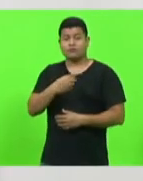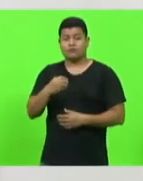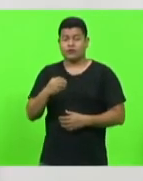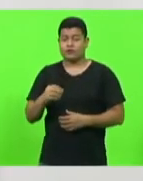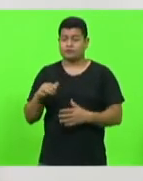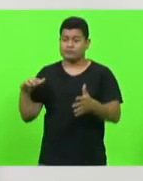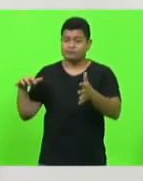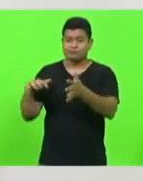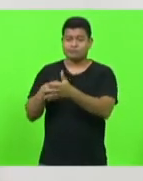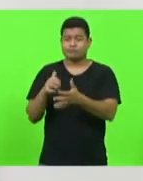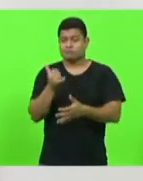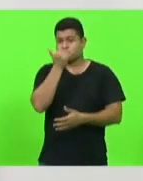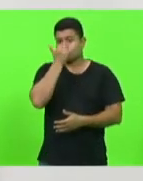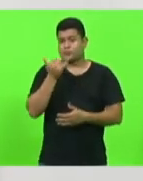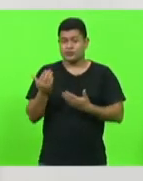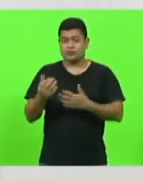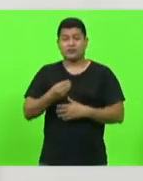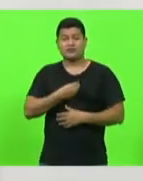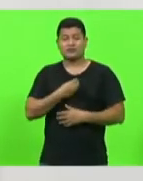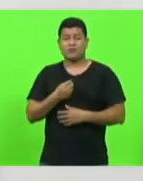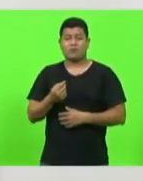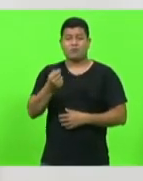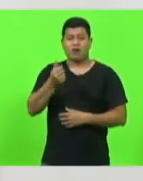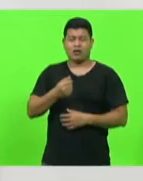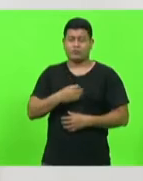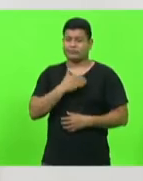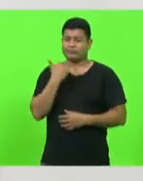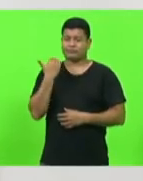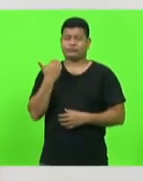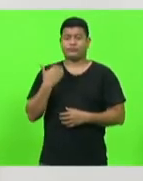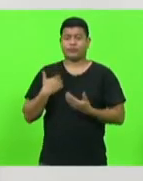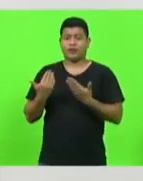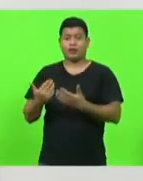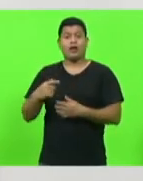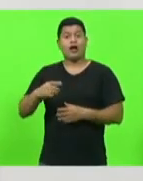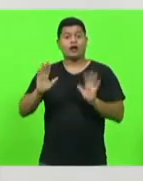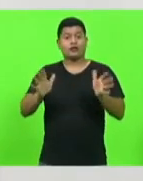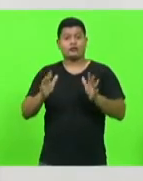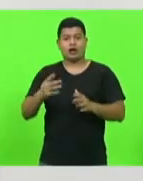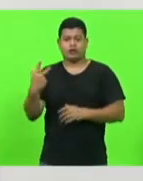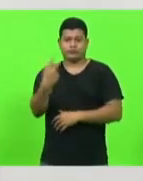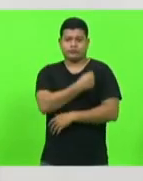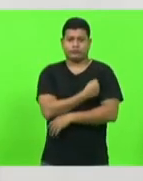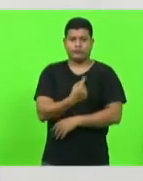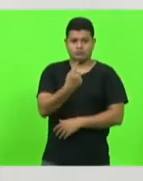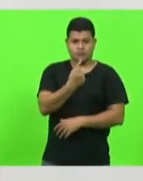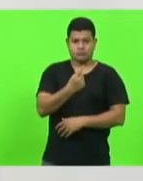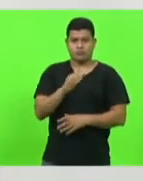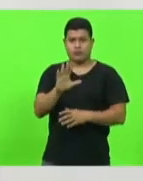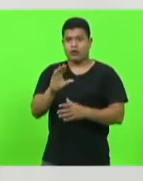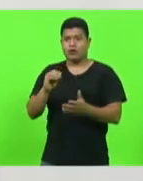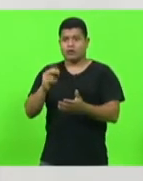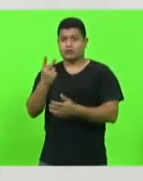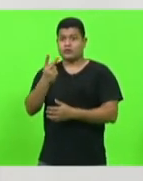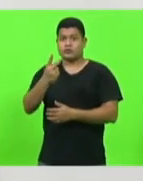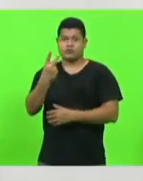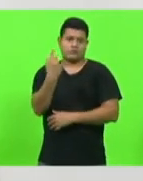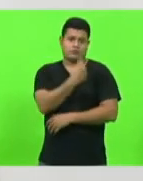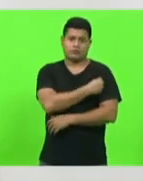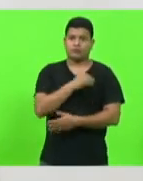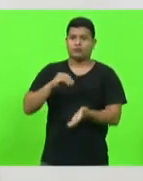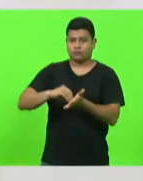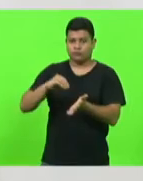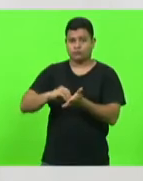morte no hospital. Ela tomou a primeira dose da vacina, ainda não tomou a segunda. Mas o hospital implantou o tal